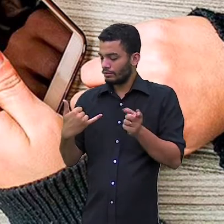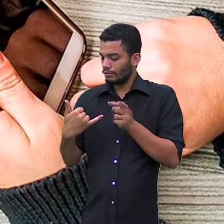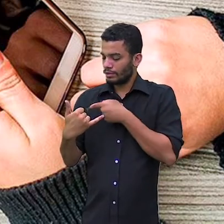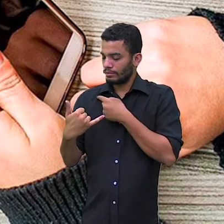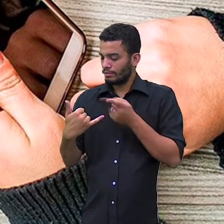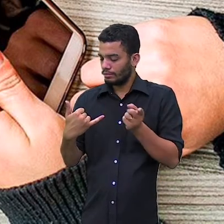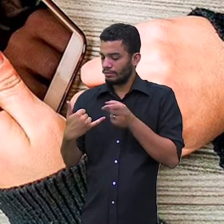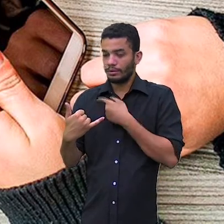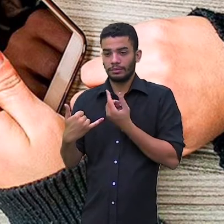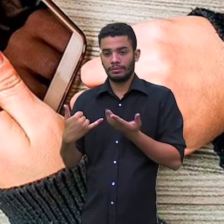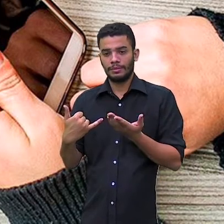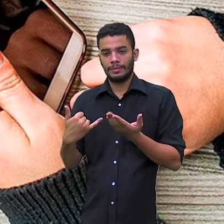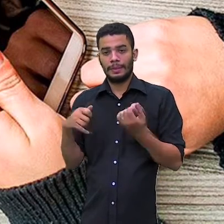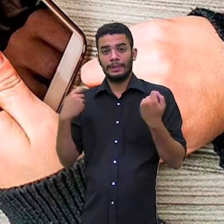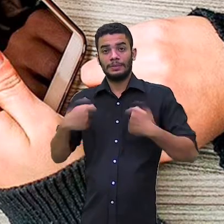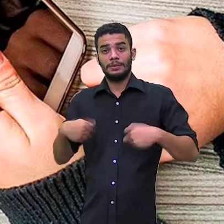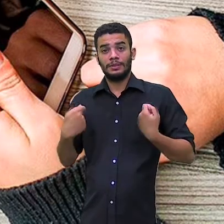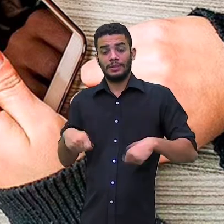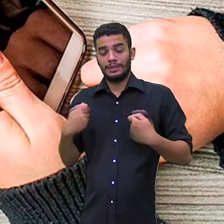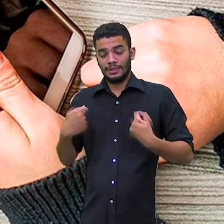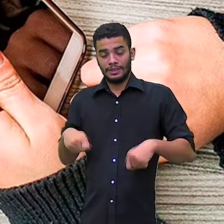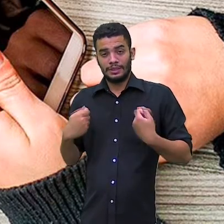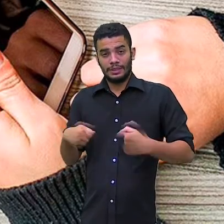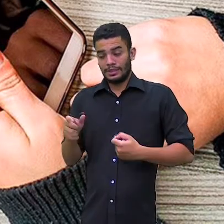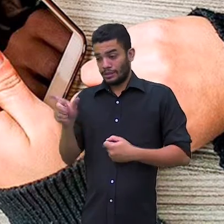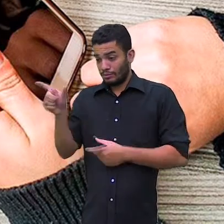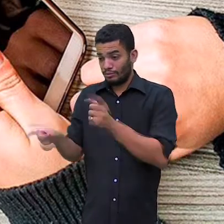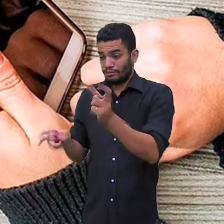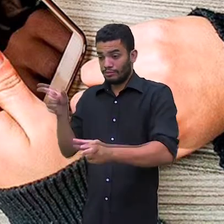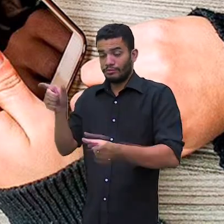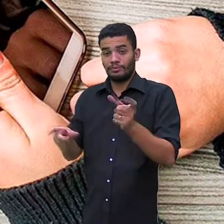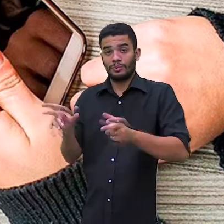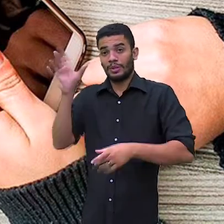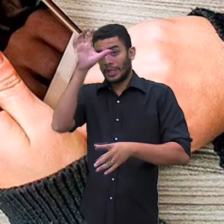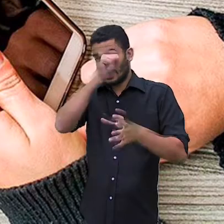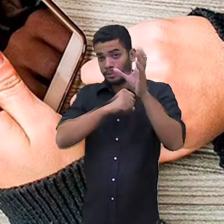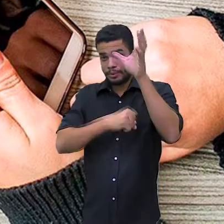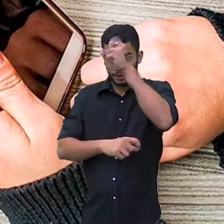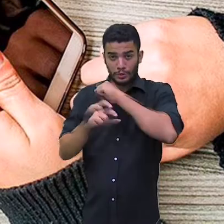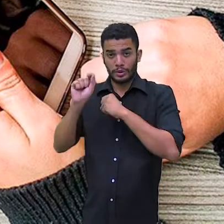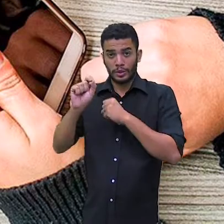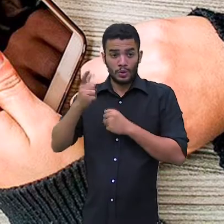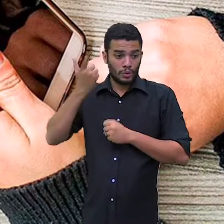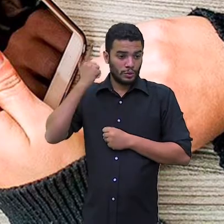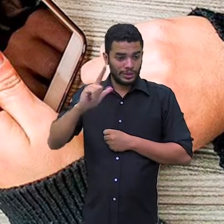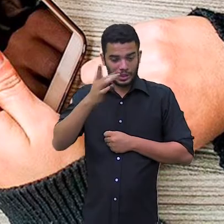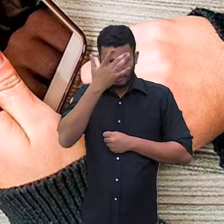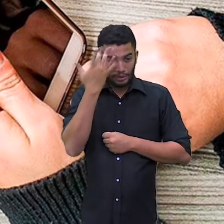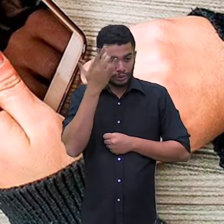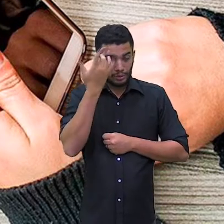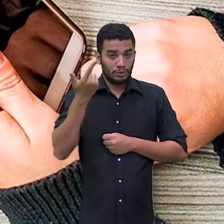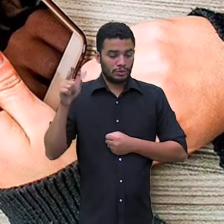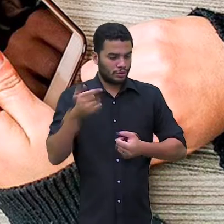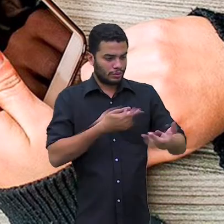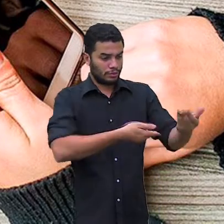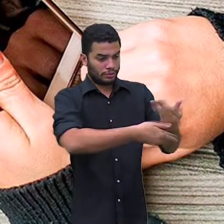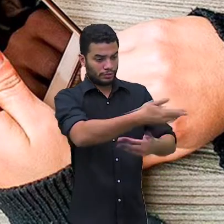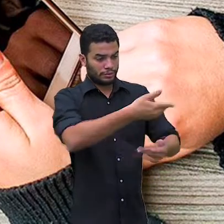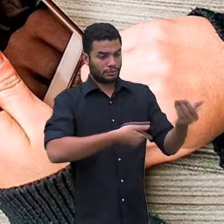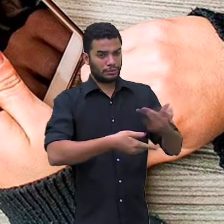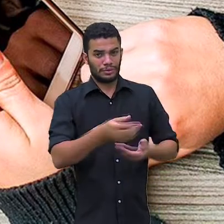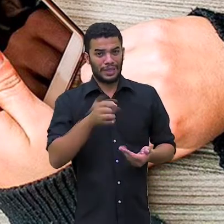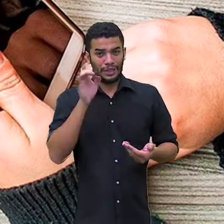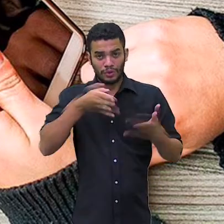mais contato com o mundo real. As crianças estão passando horas do seu tempo livre em frente